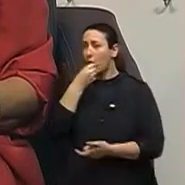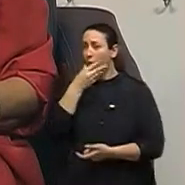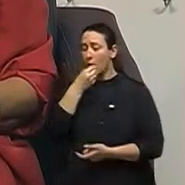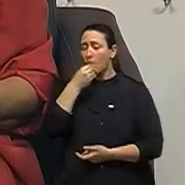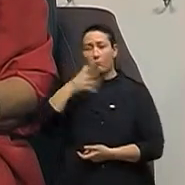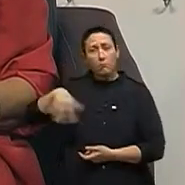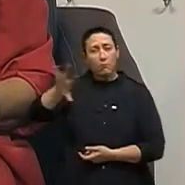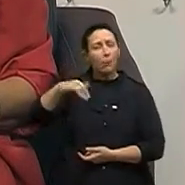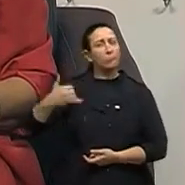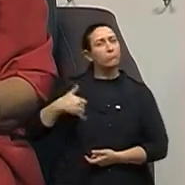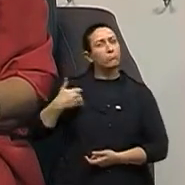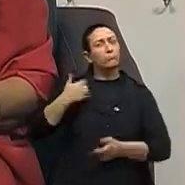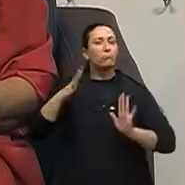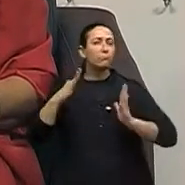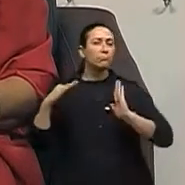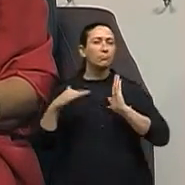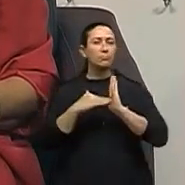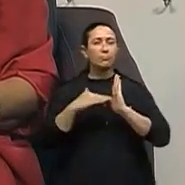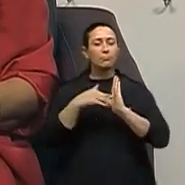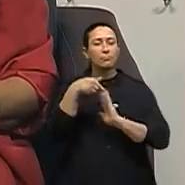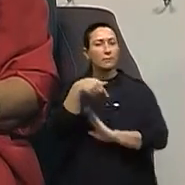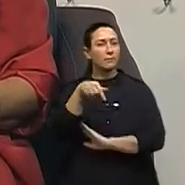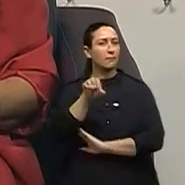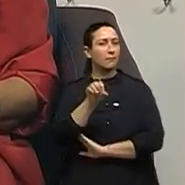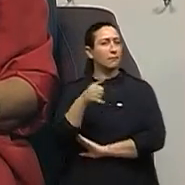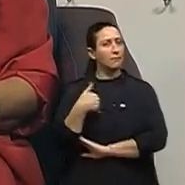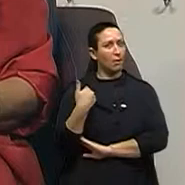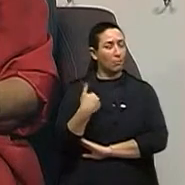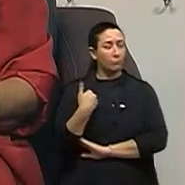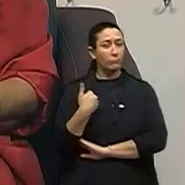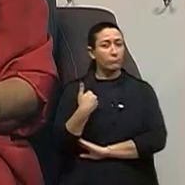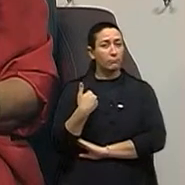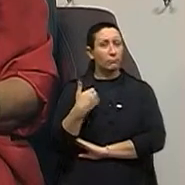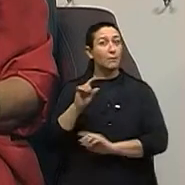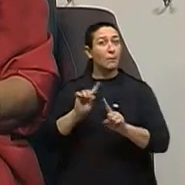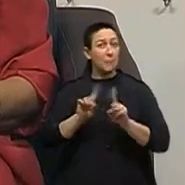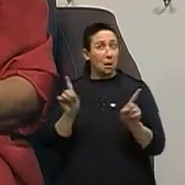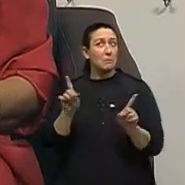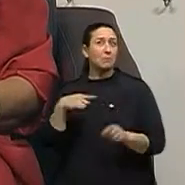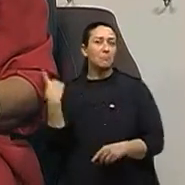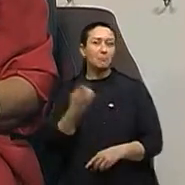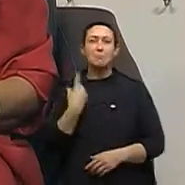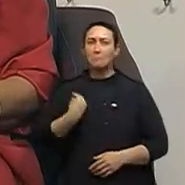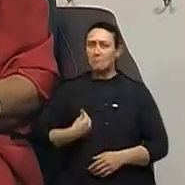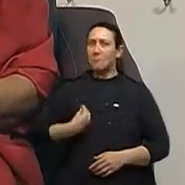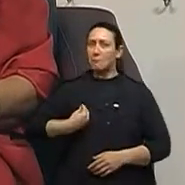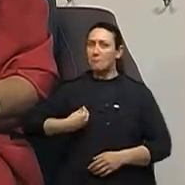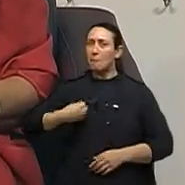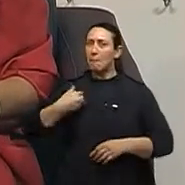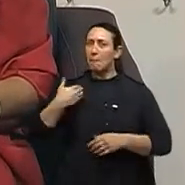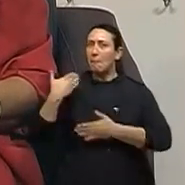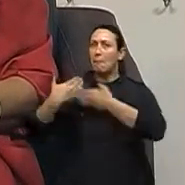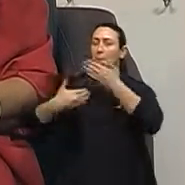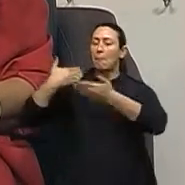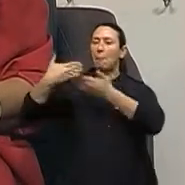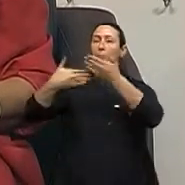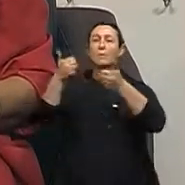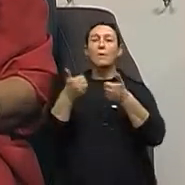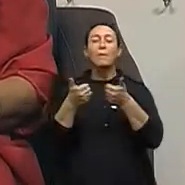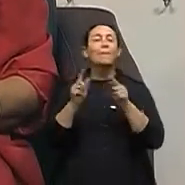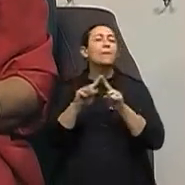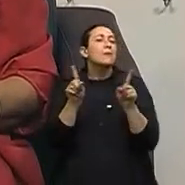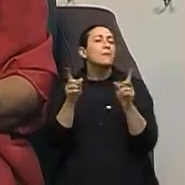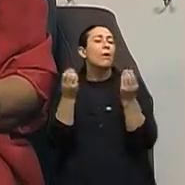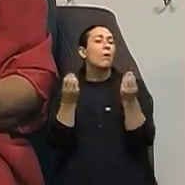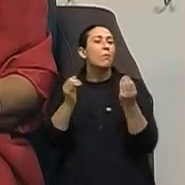os 71 anos de idade ou seja estamos vivendo mais a grande dúvida é como desfrutar do